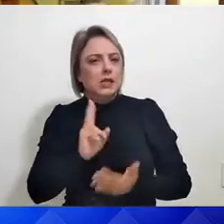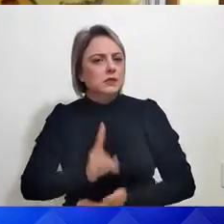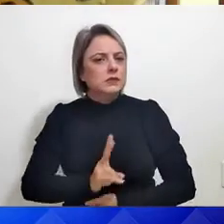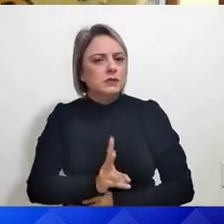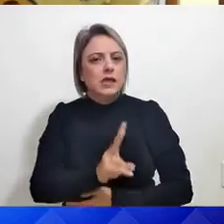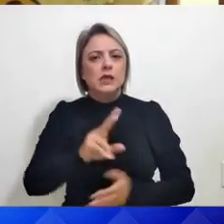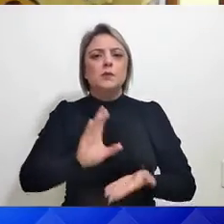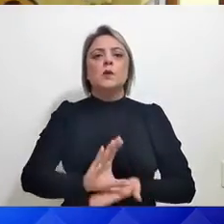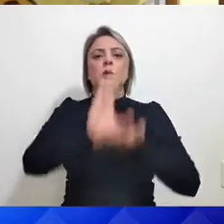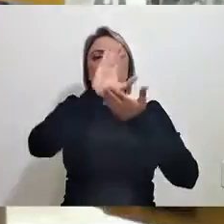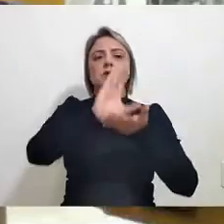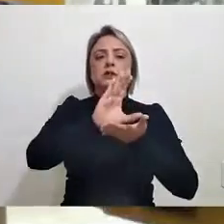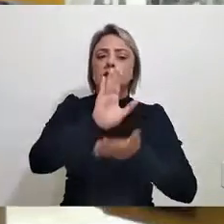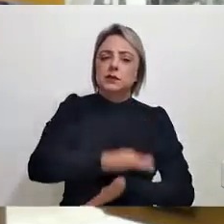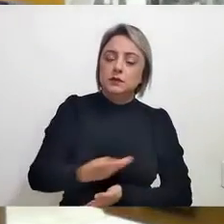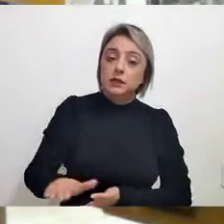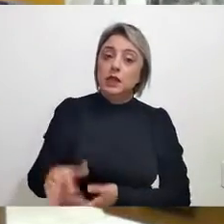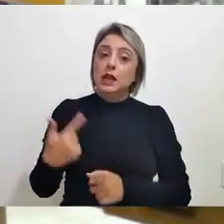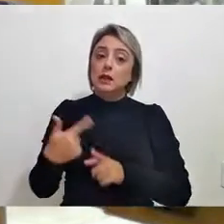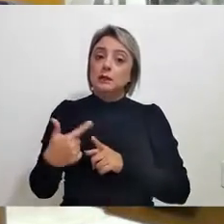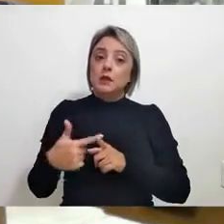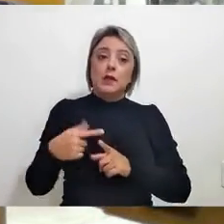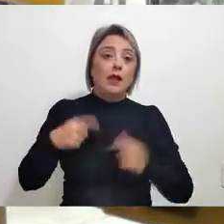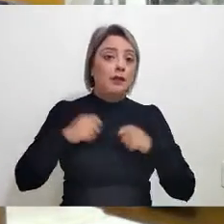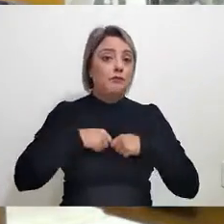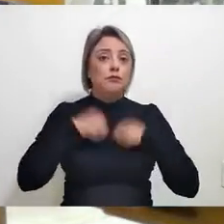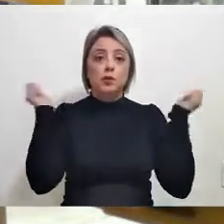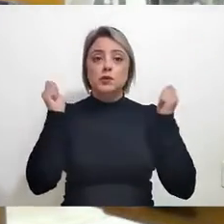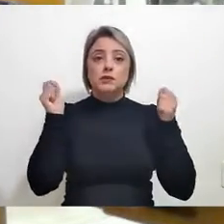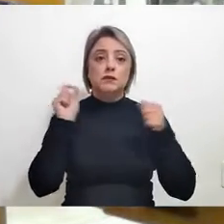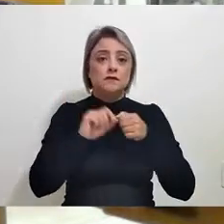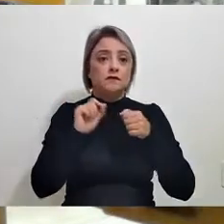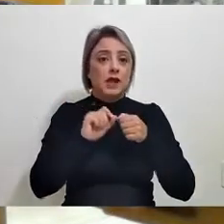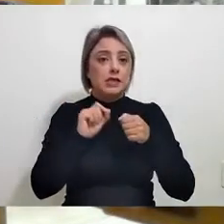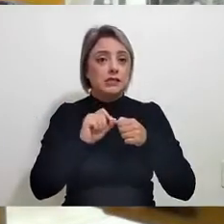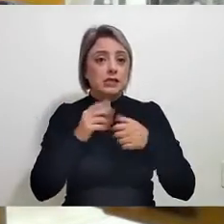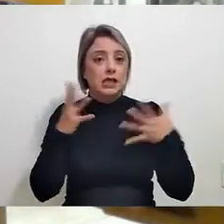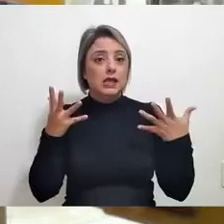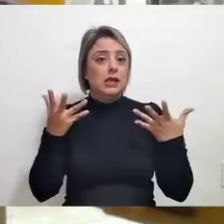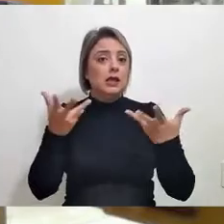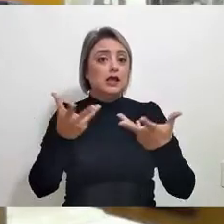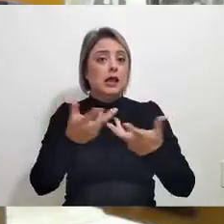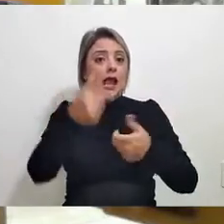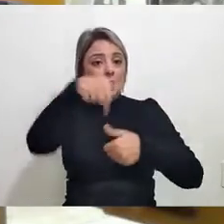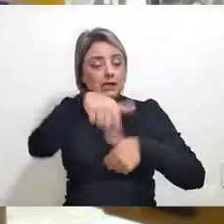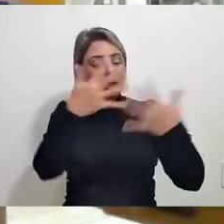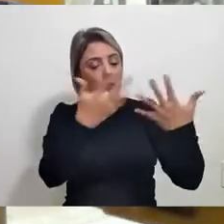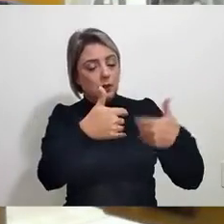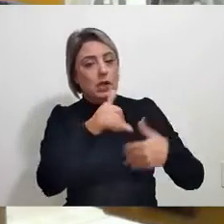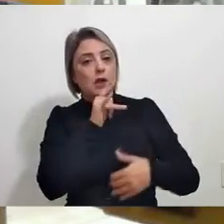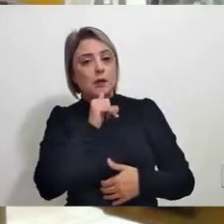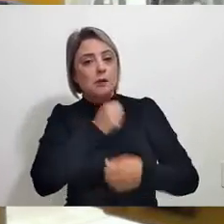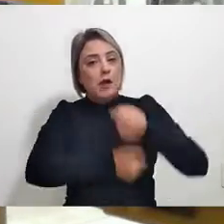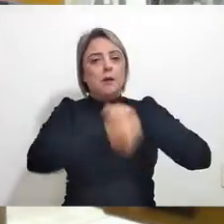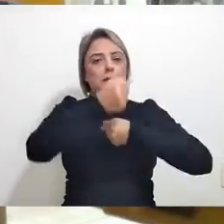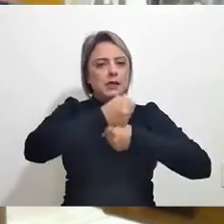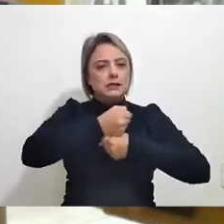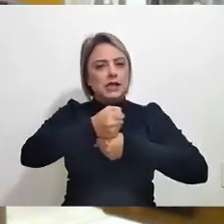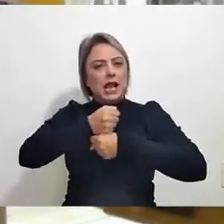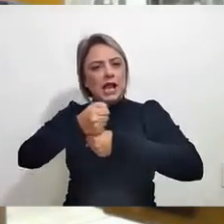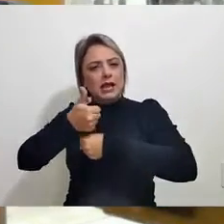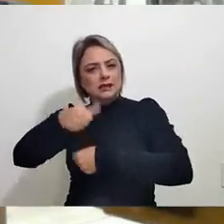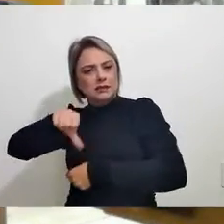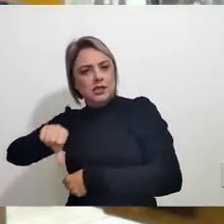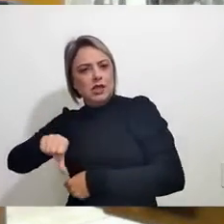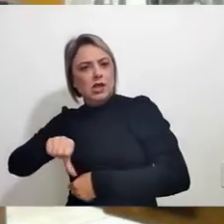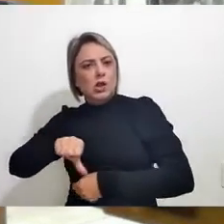nesses debates. Aqui no Gama foi possível fazer ano passado, e é com muita tristeza que eu falo disso, porque assim, eu estou feliz de estar fazendo a live,